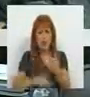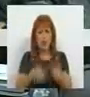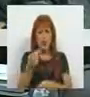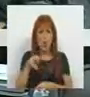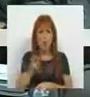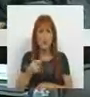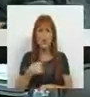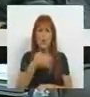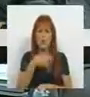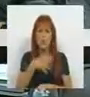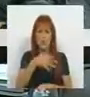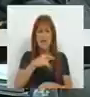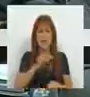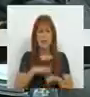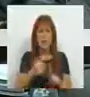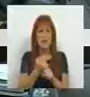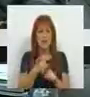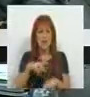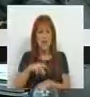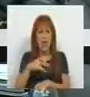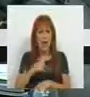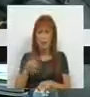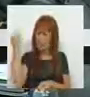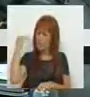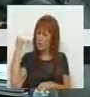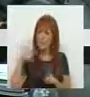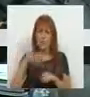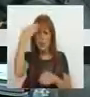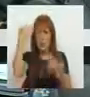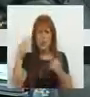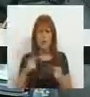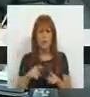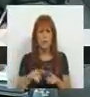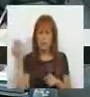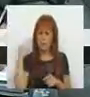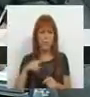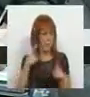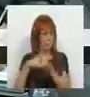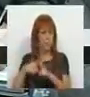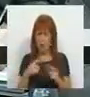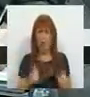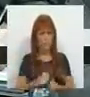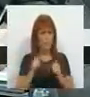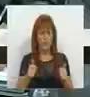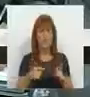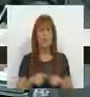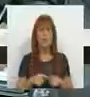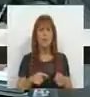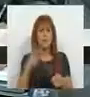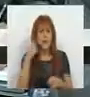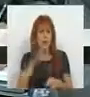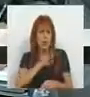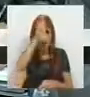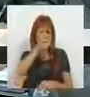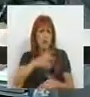de referir-me ao exercício da NATO que ocorreu em Portugal no verão passado e que foi, a todos os títulos, um sucesso. Como vê o